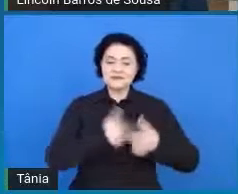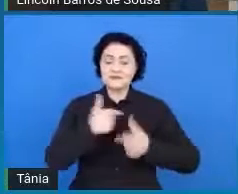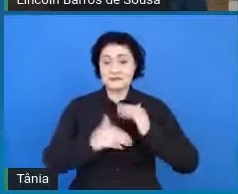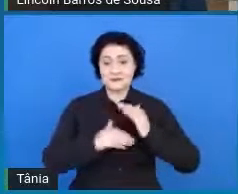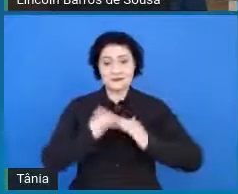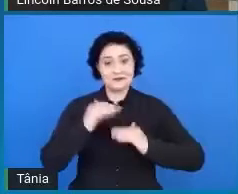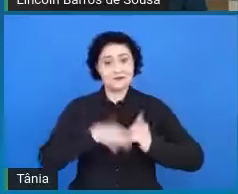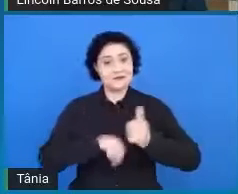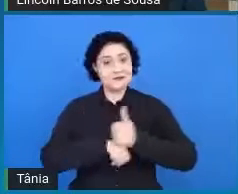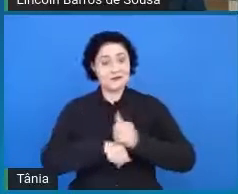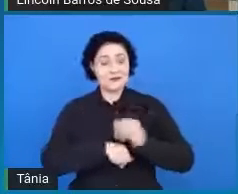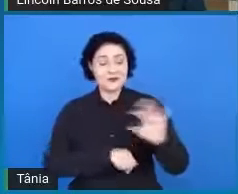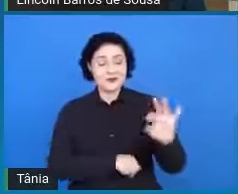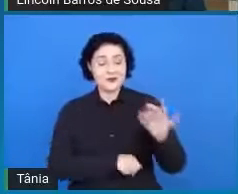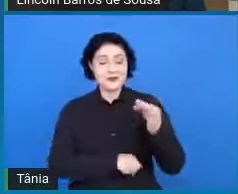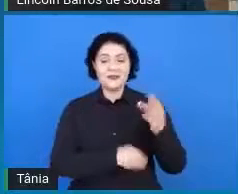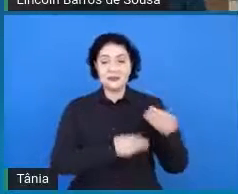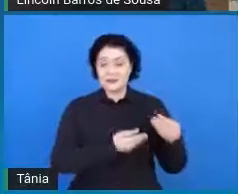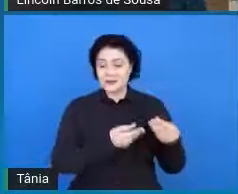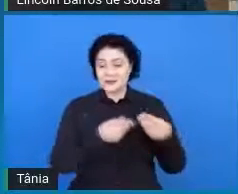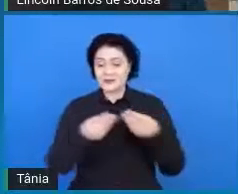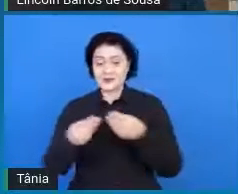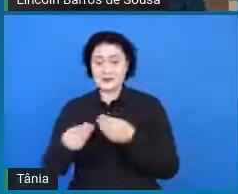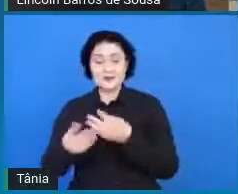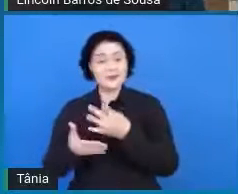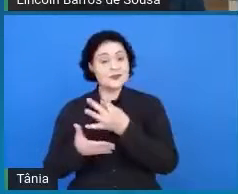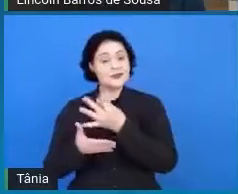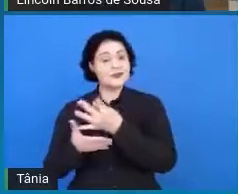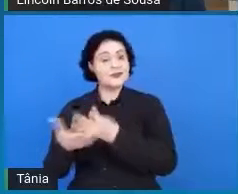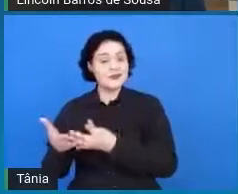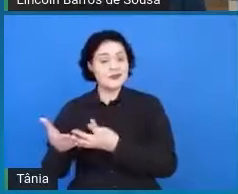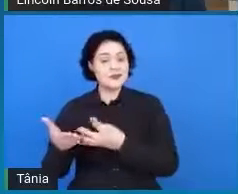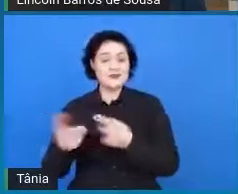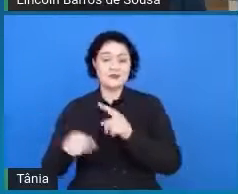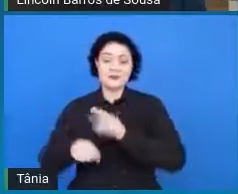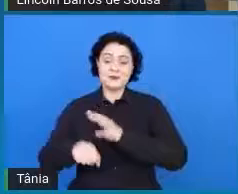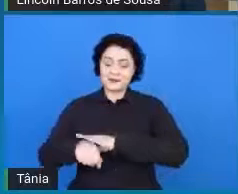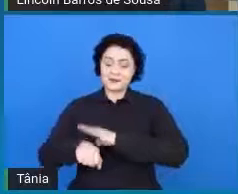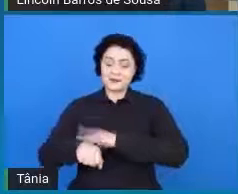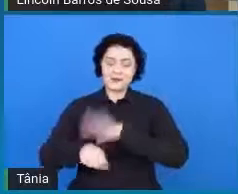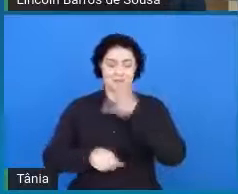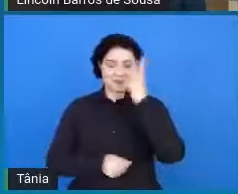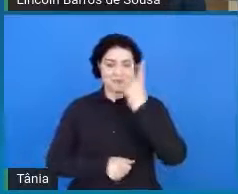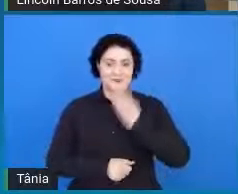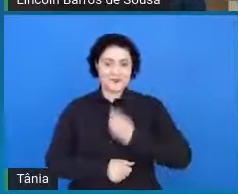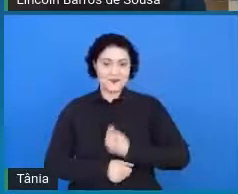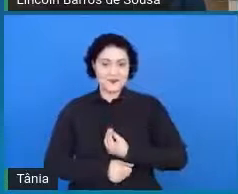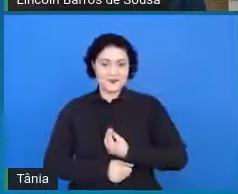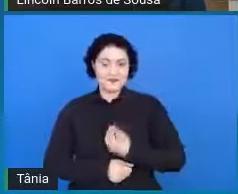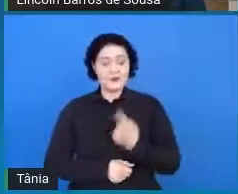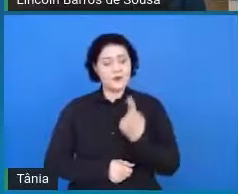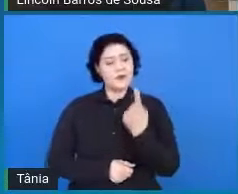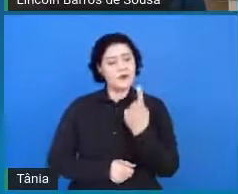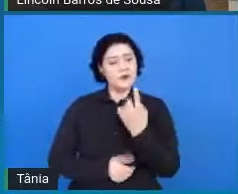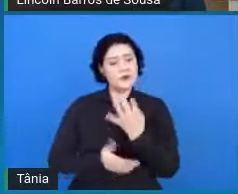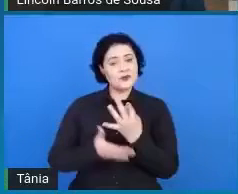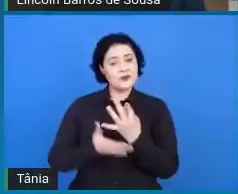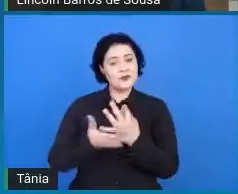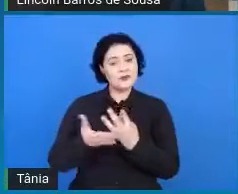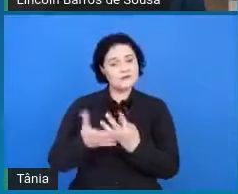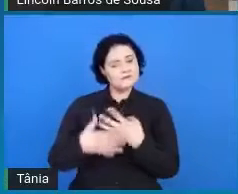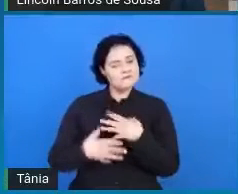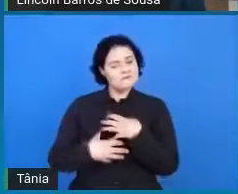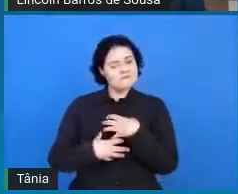profissional e nos mandou os textos para o Momento Espírita um deles nos